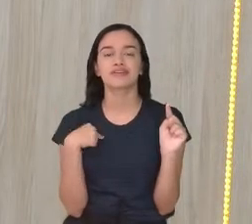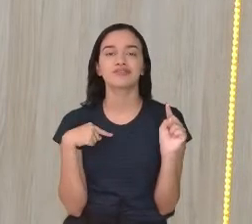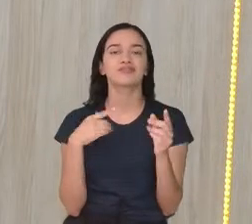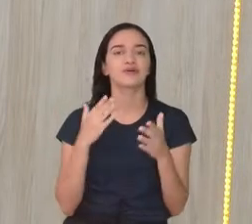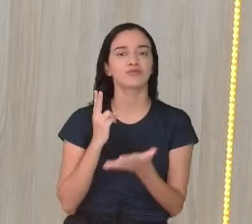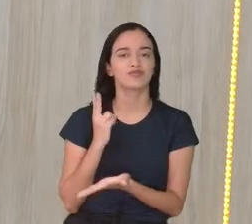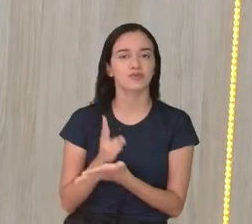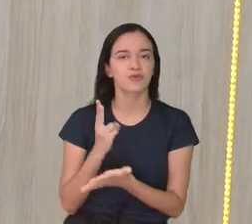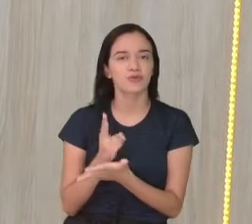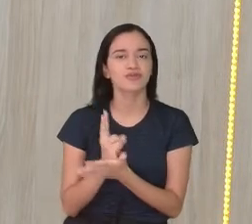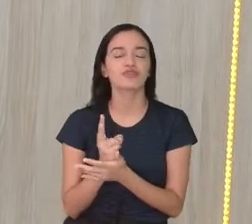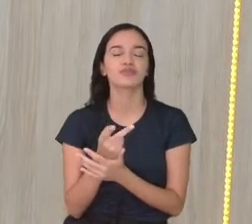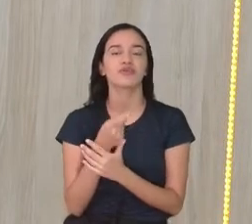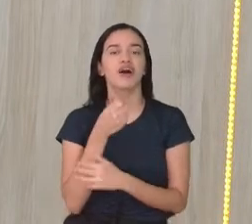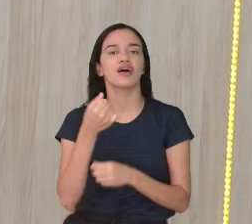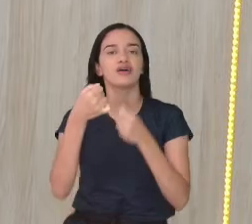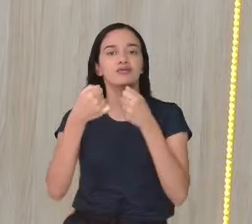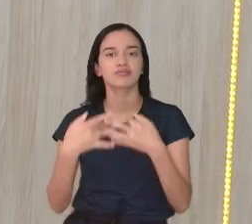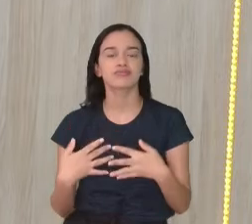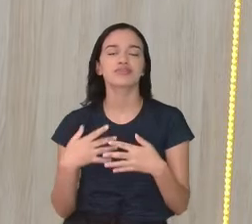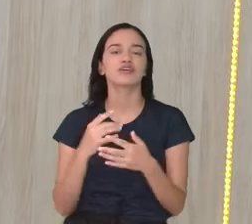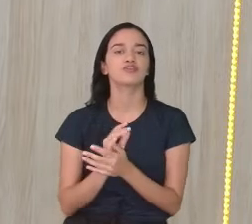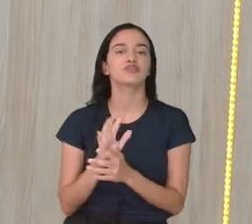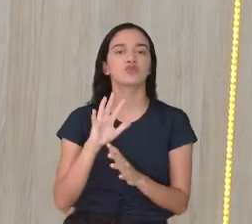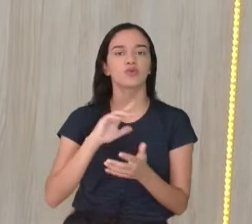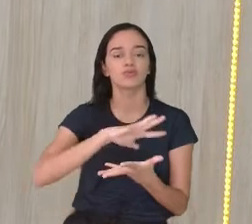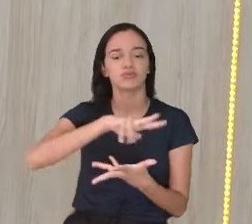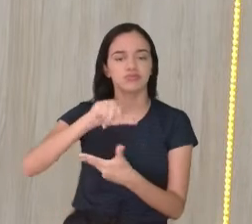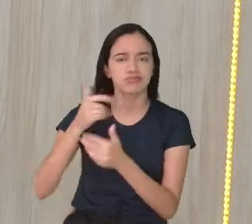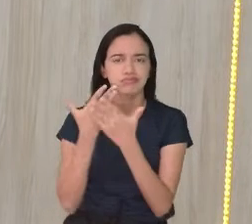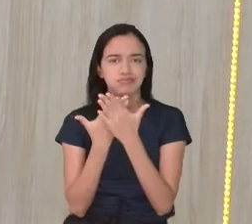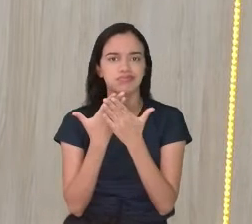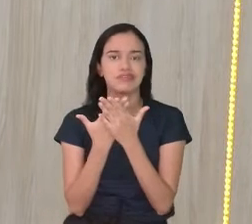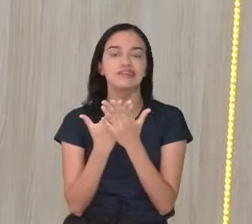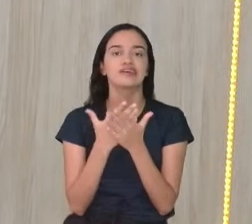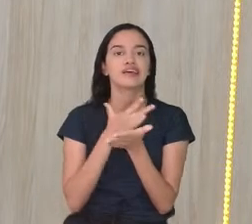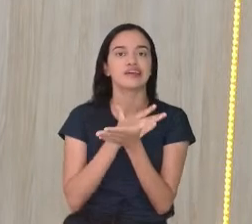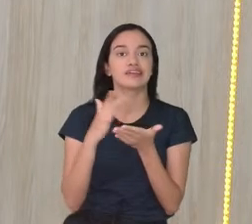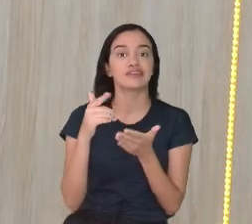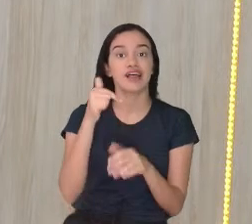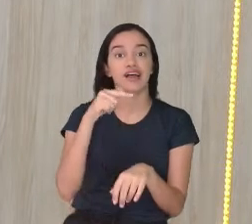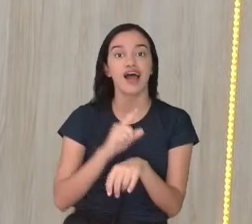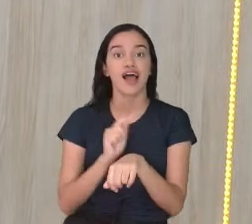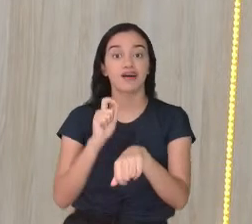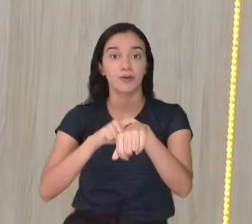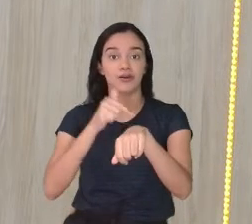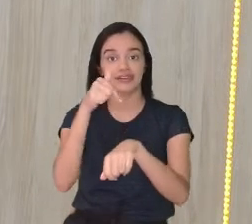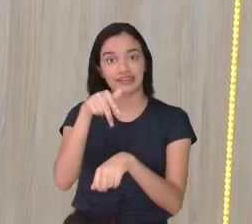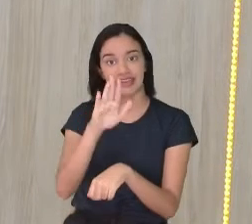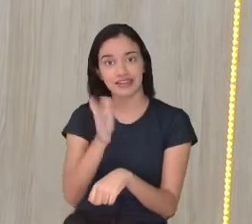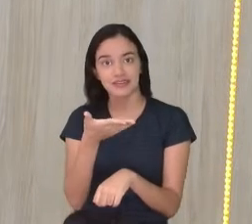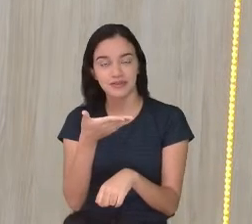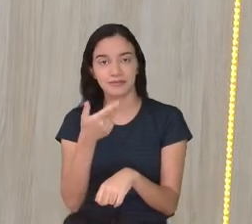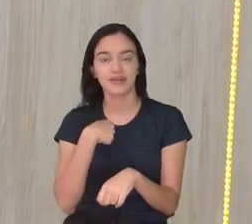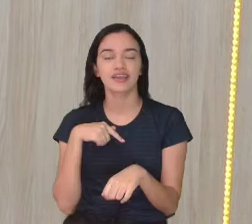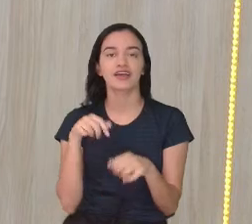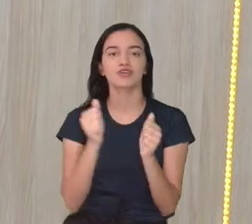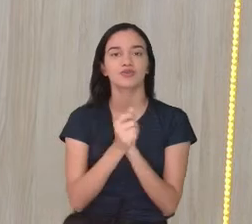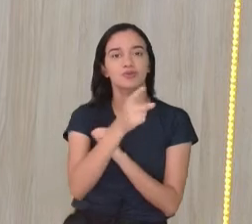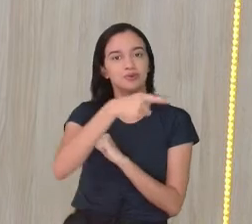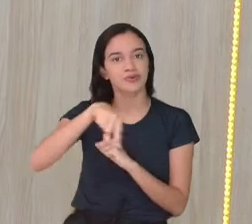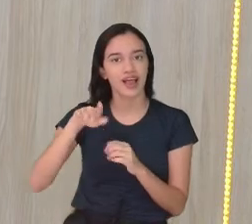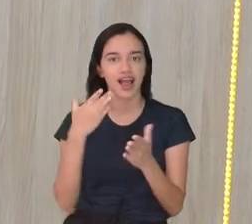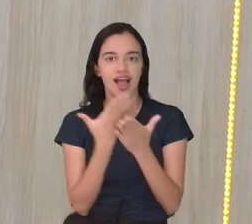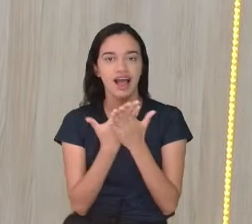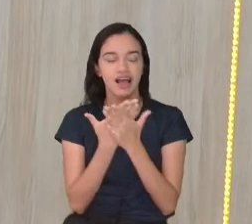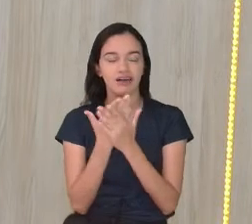aqui continuar falando sobre a geografia. Toda sexta-feira de manhã iniciamos, né? 7h30 da manhã aqui com vocês, a